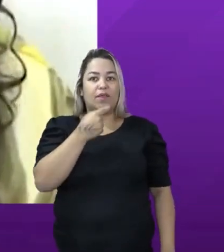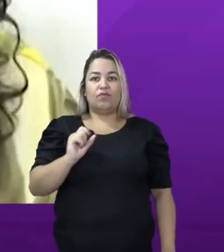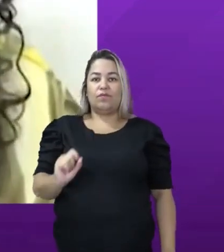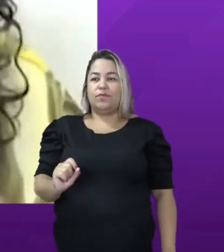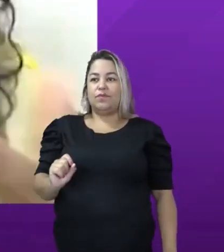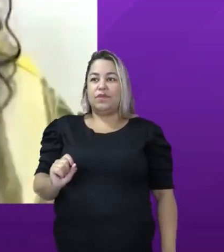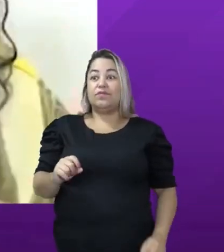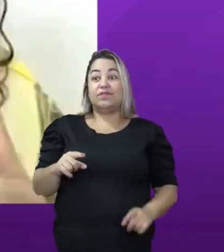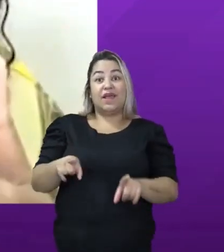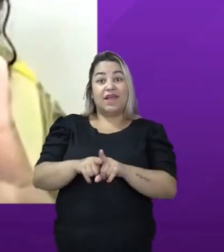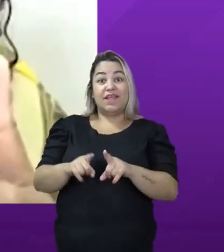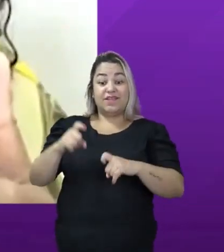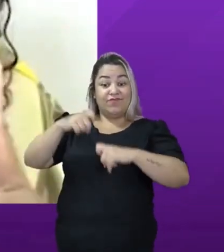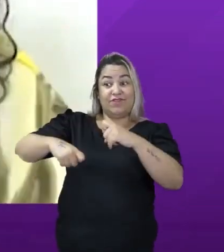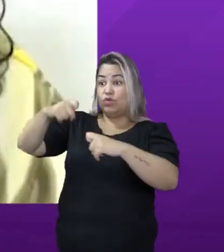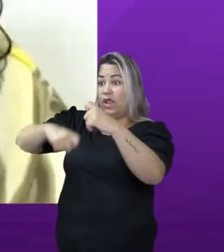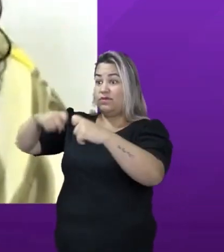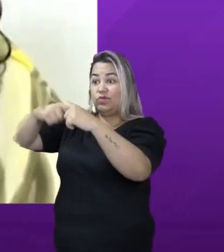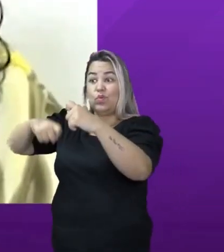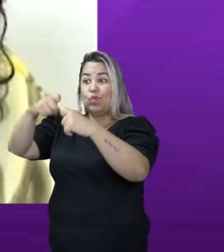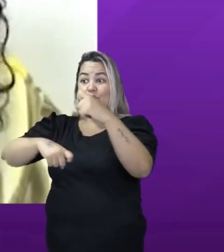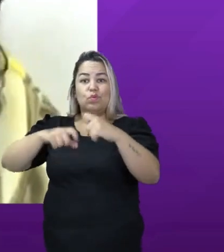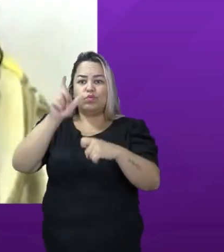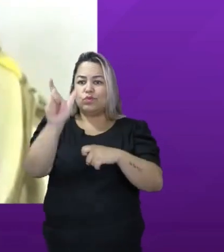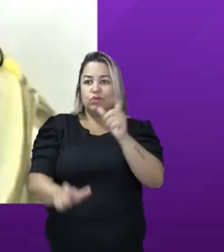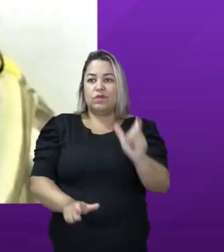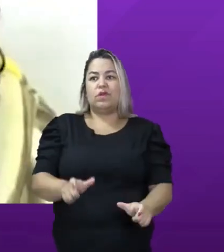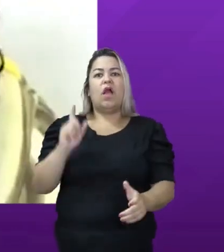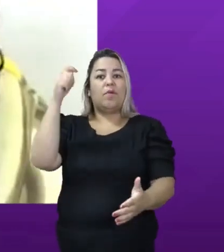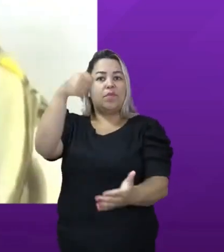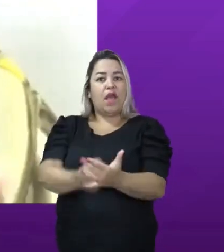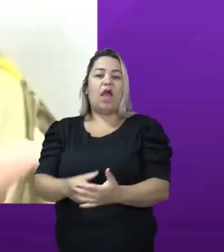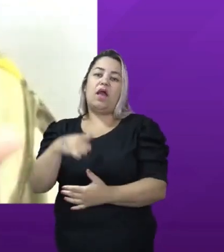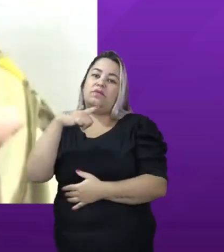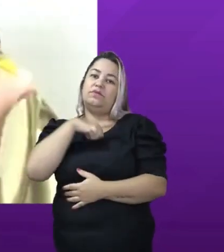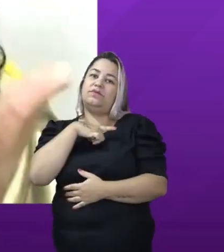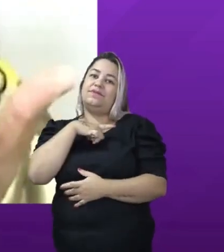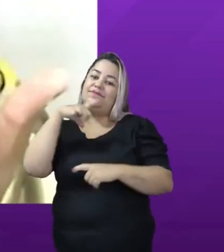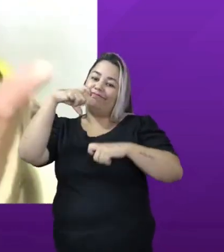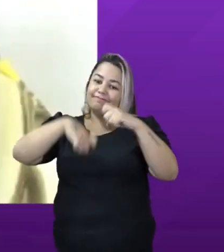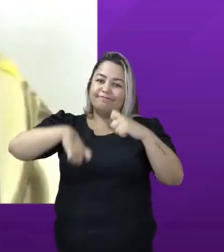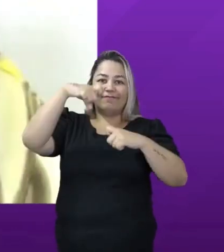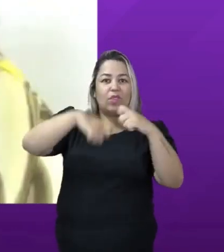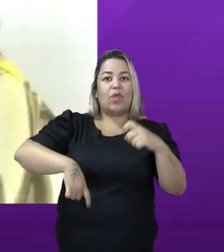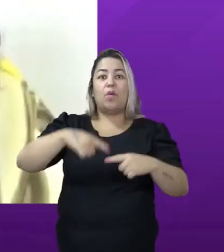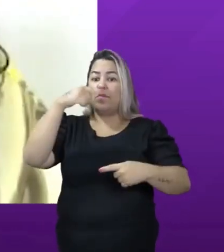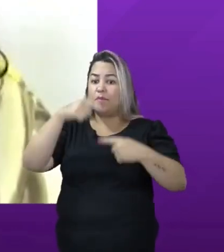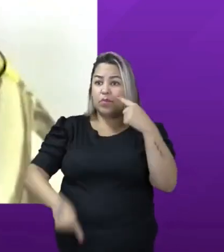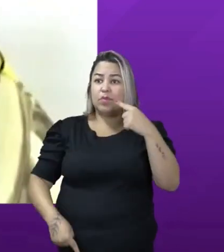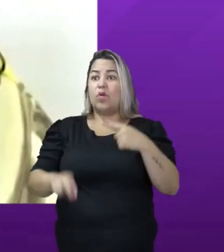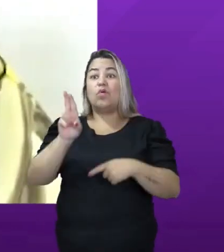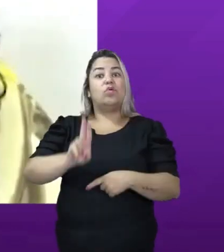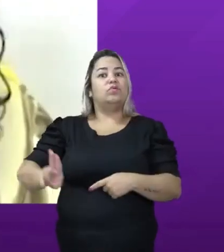sair dando para todo mundo. Obrigar a mulher a ter relações sexuais. Proibir que ela use